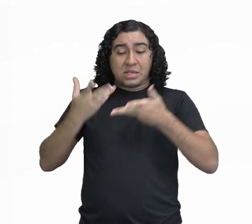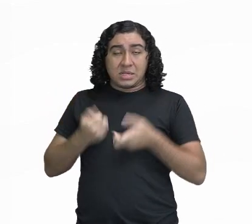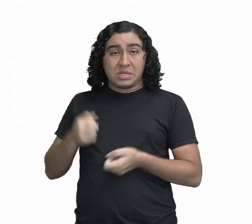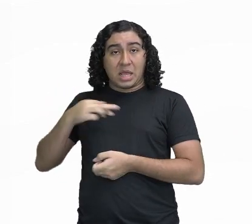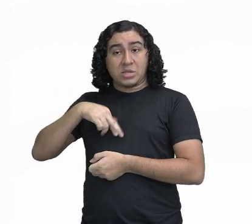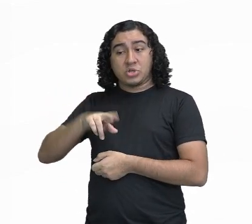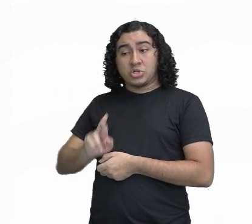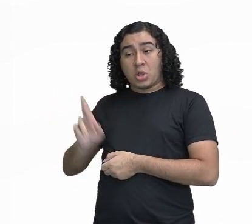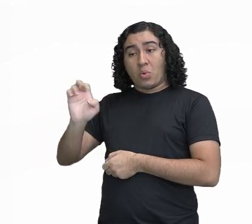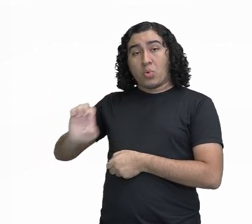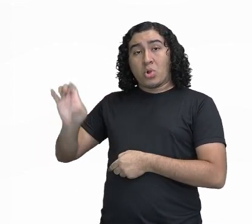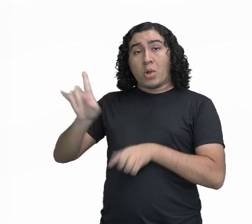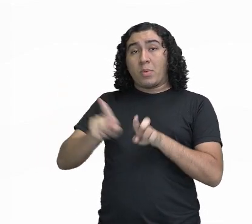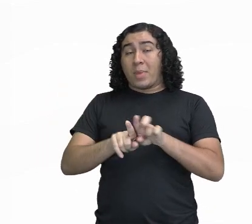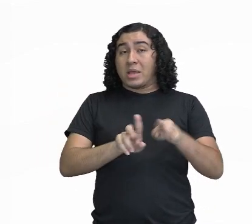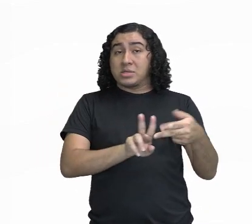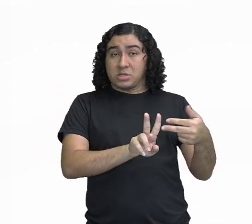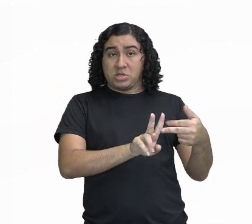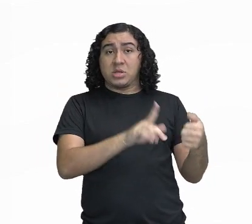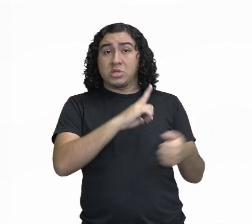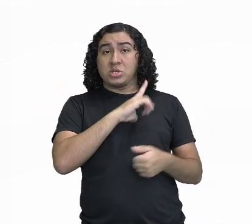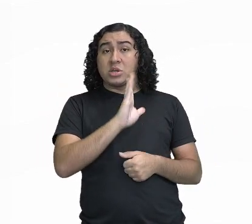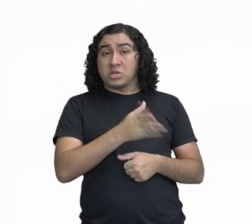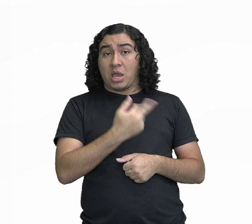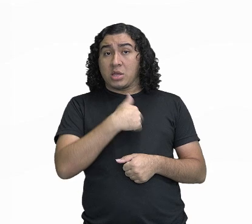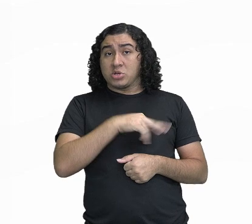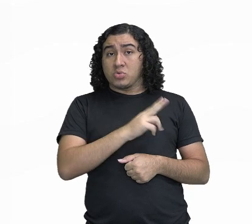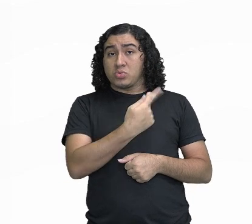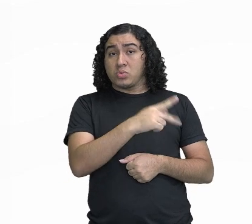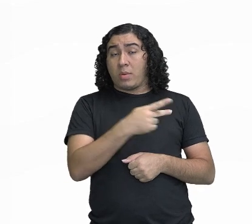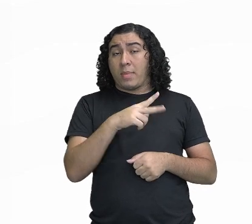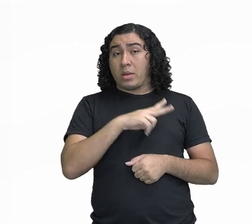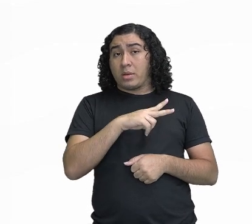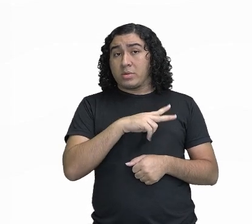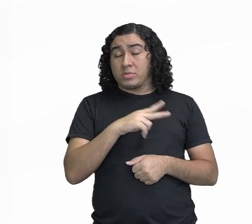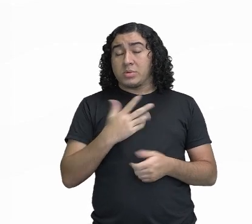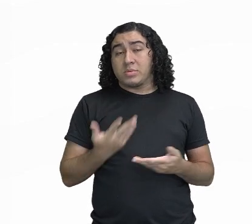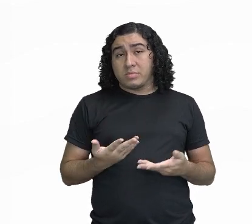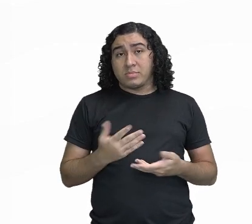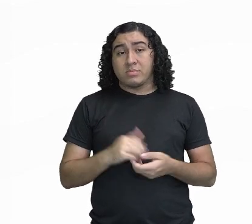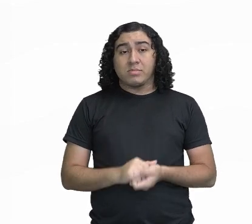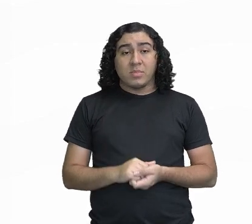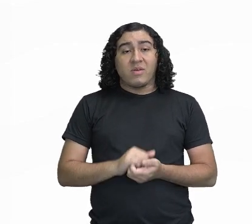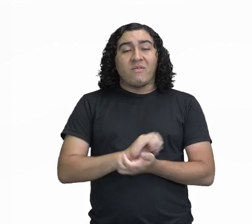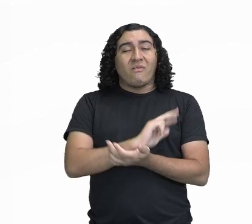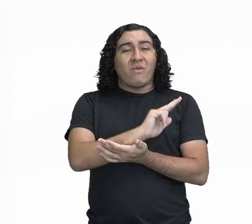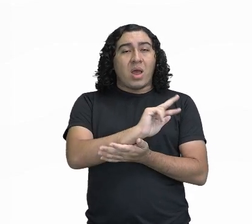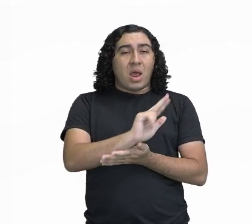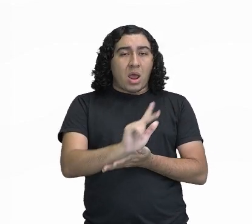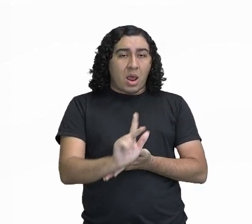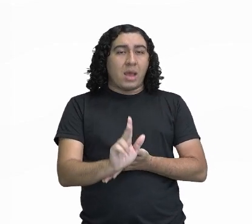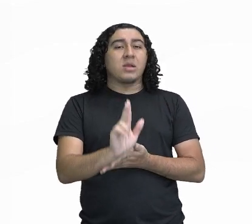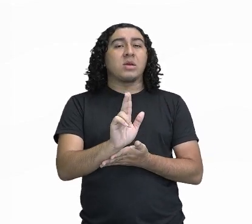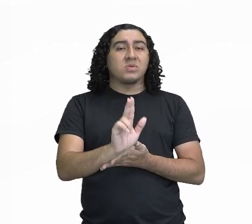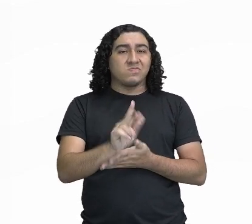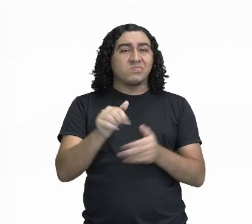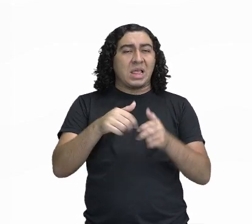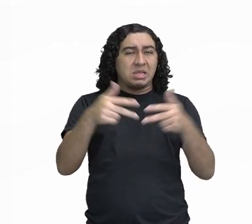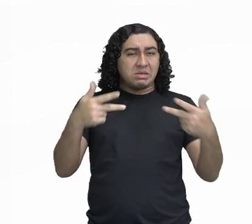já tinham as suas tradições, essa religiosidade. Então, com isso, muitas etnias elas